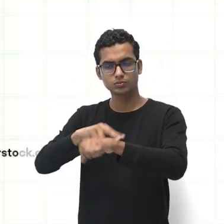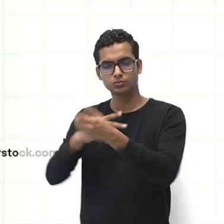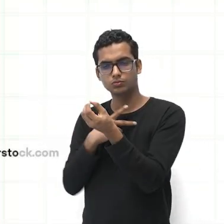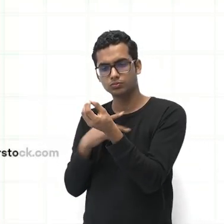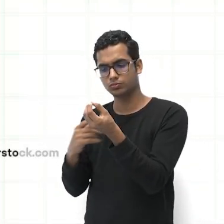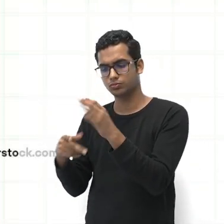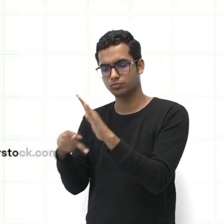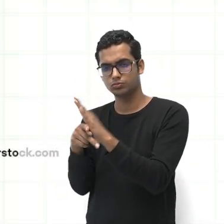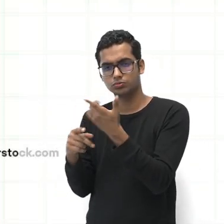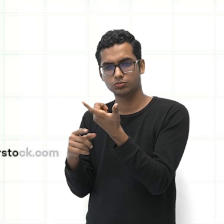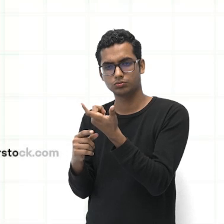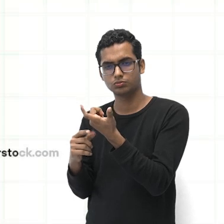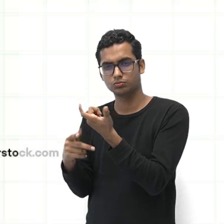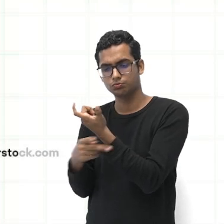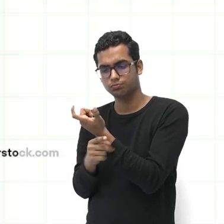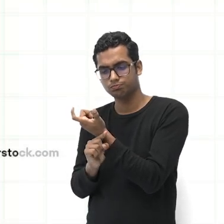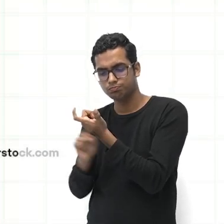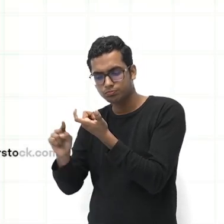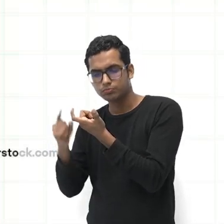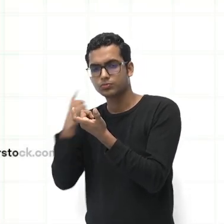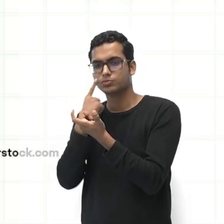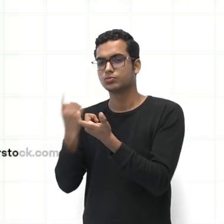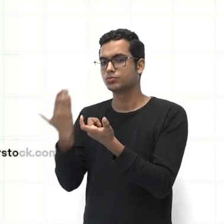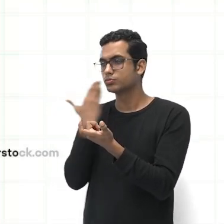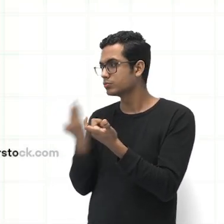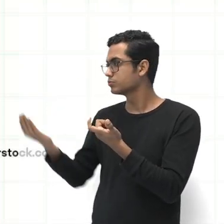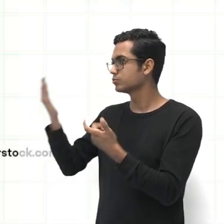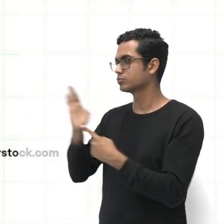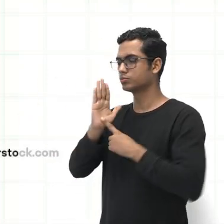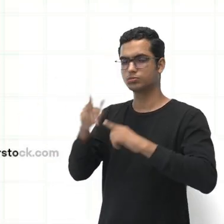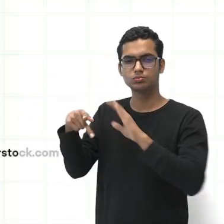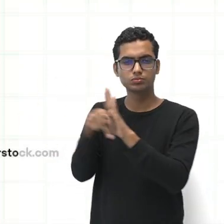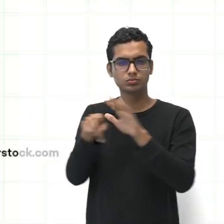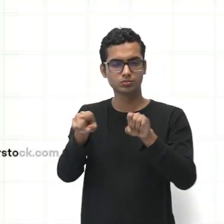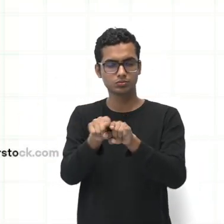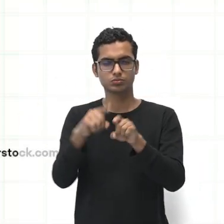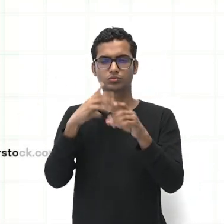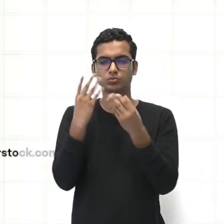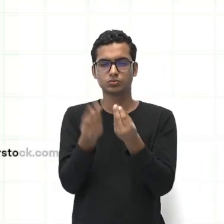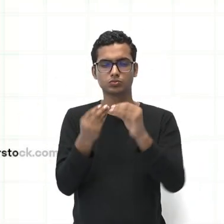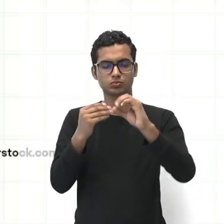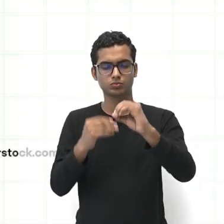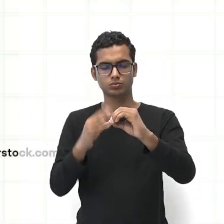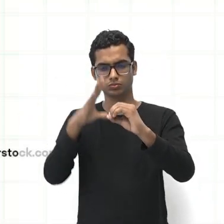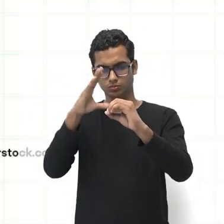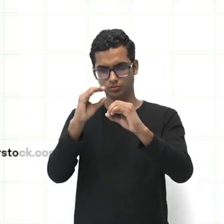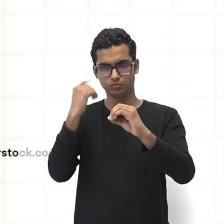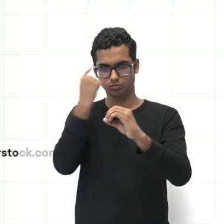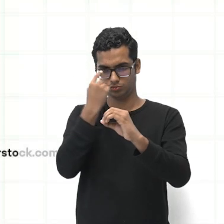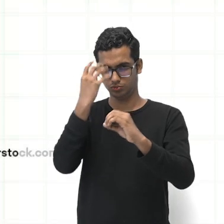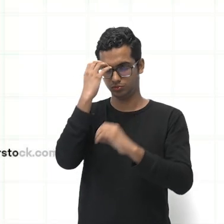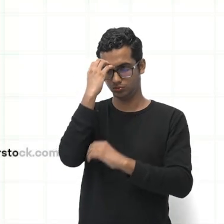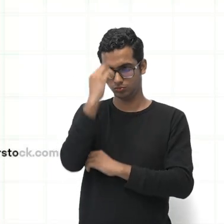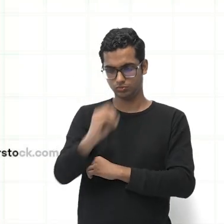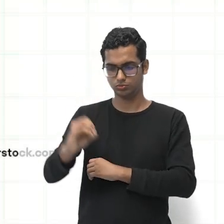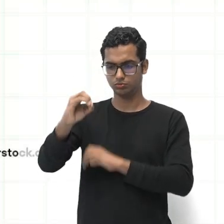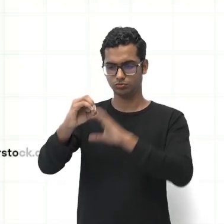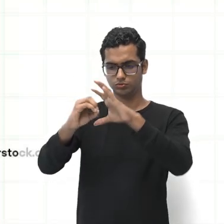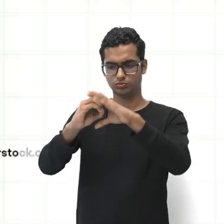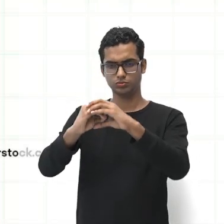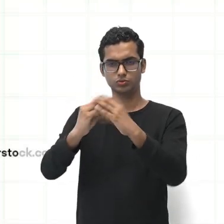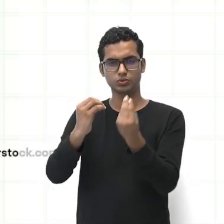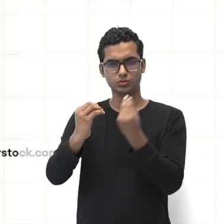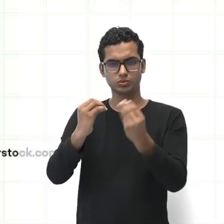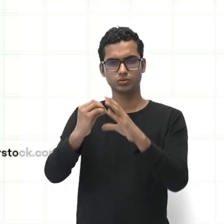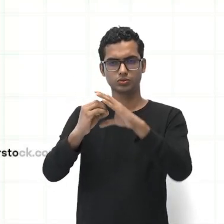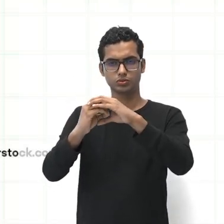gelatinosa e transparente que dá forma ao nosso olho. O nosso olho não é redondo? Então,